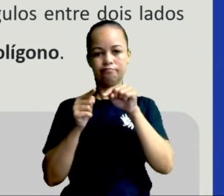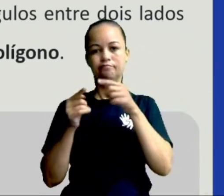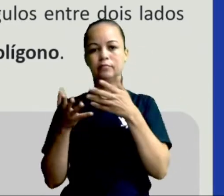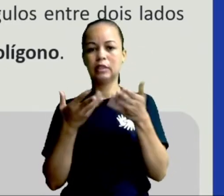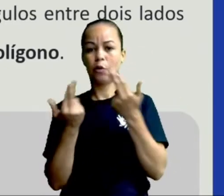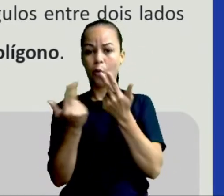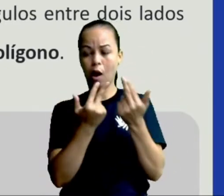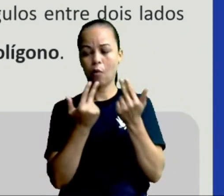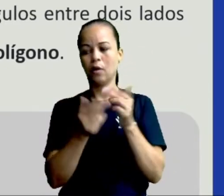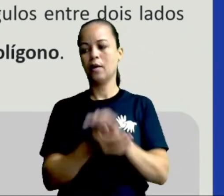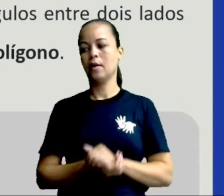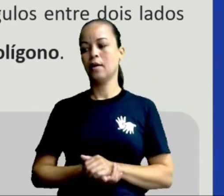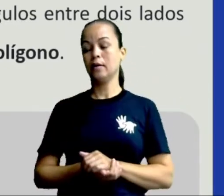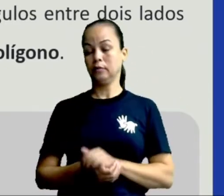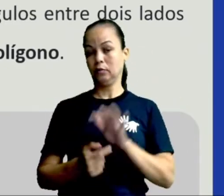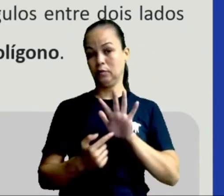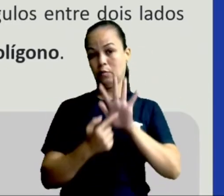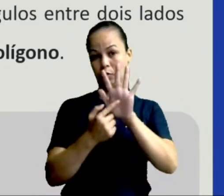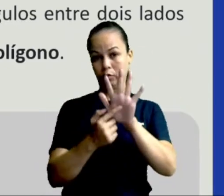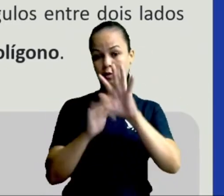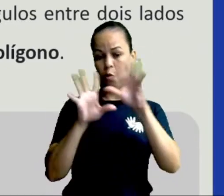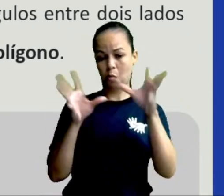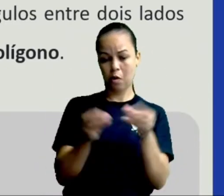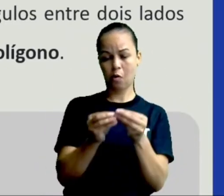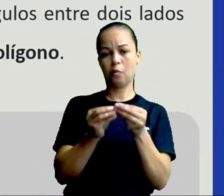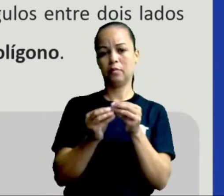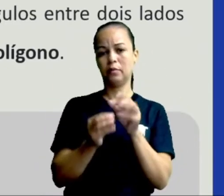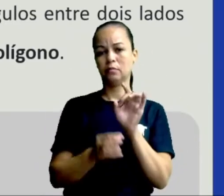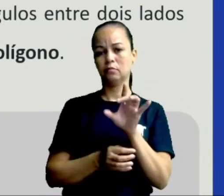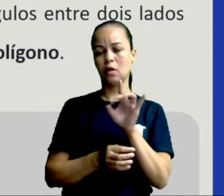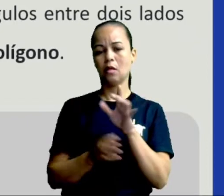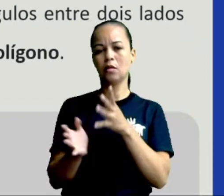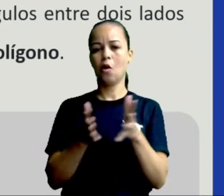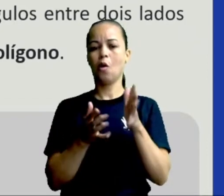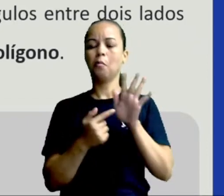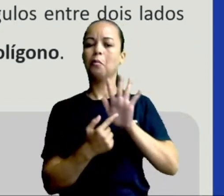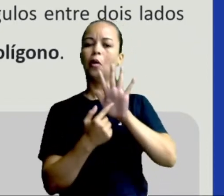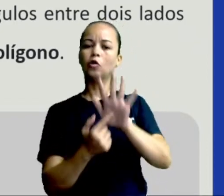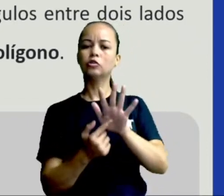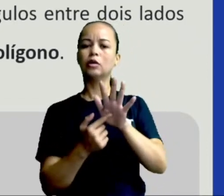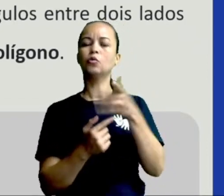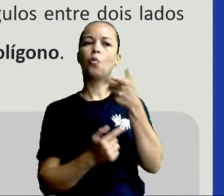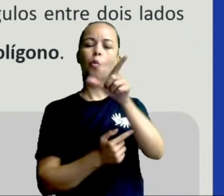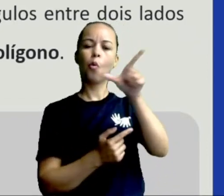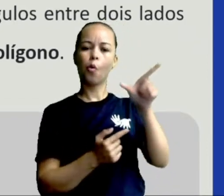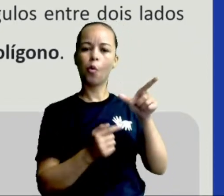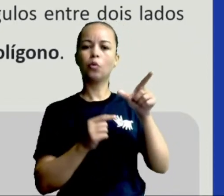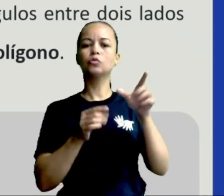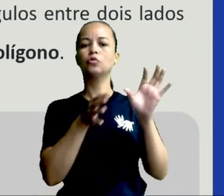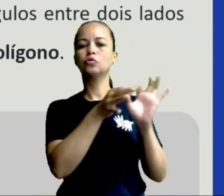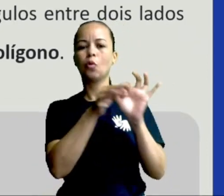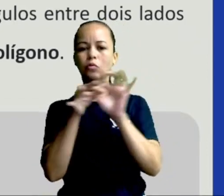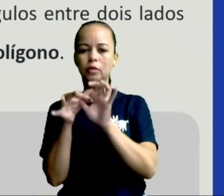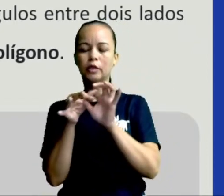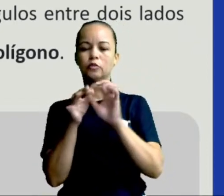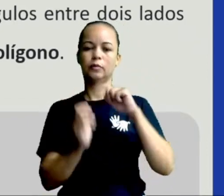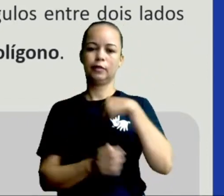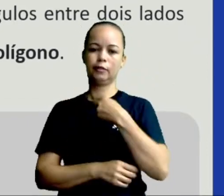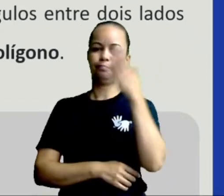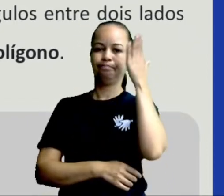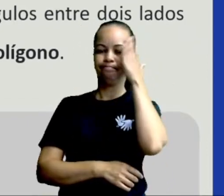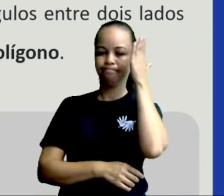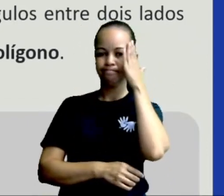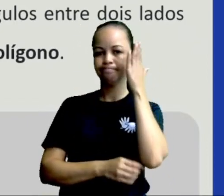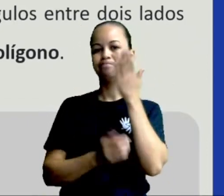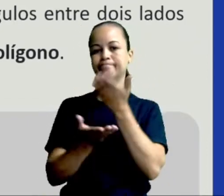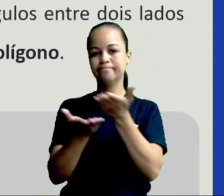aí aqui a gente vai dar só uma complementação, trazendo outros contextos para que a gente possa compreender. Então, o